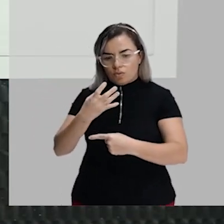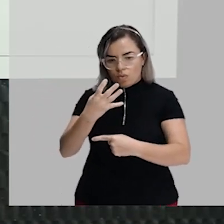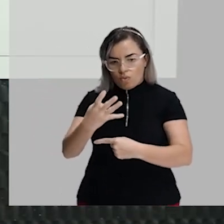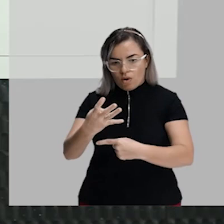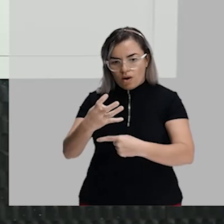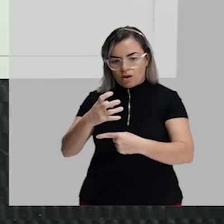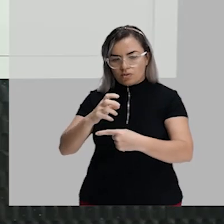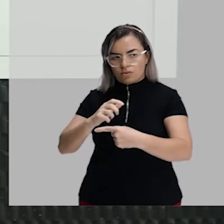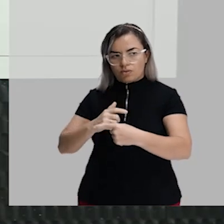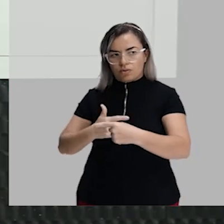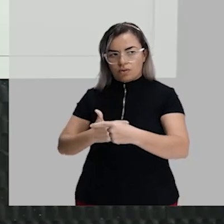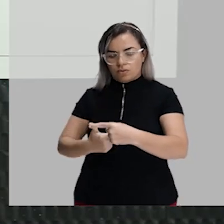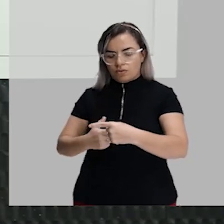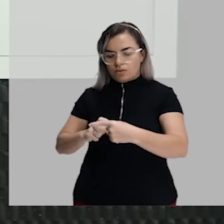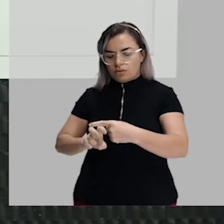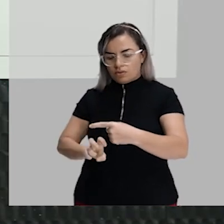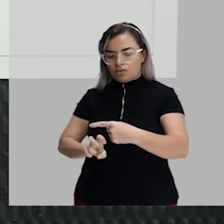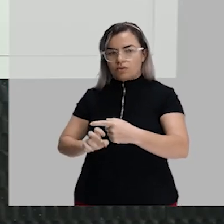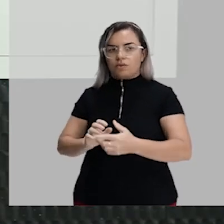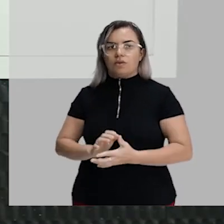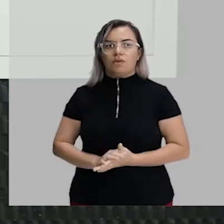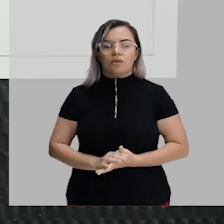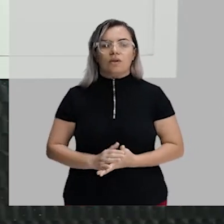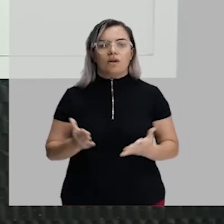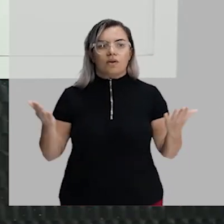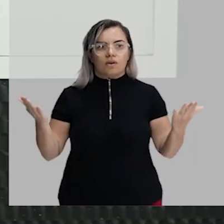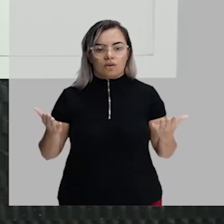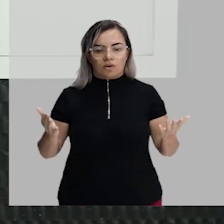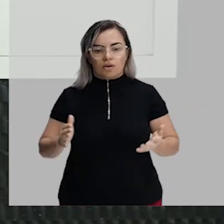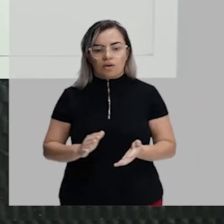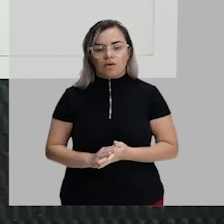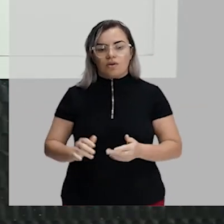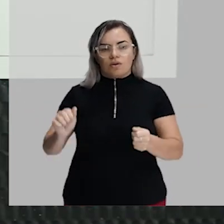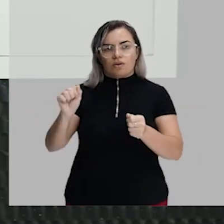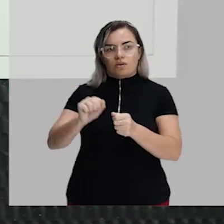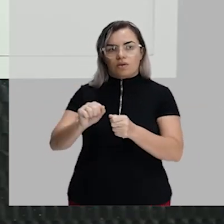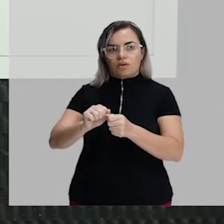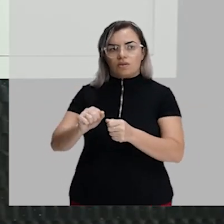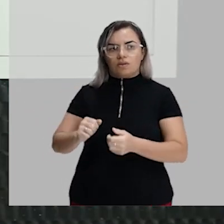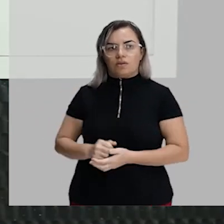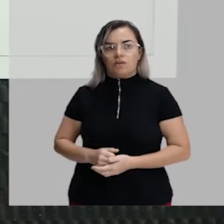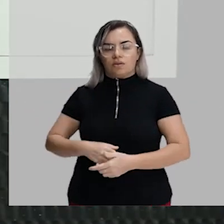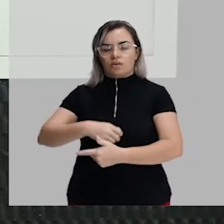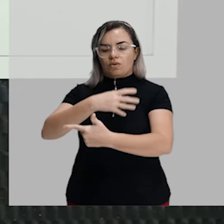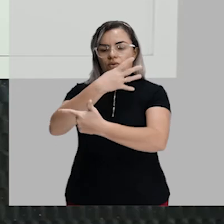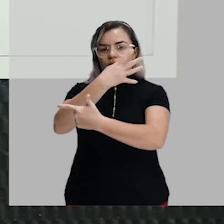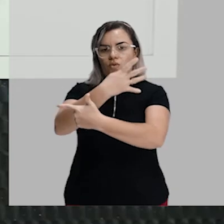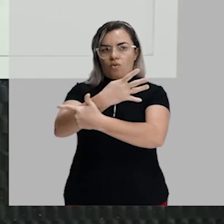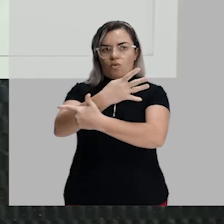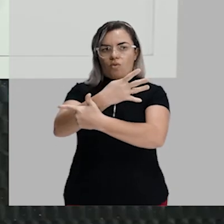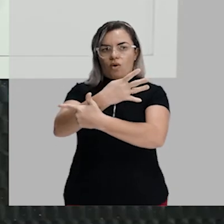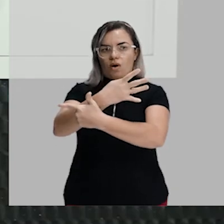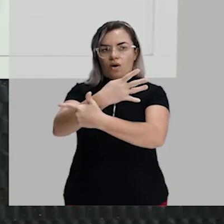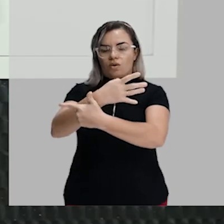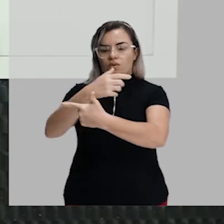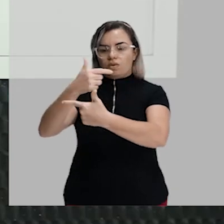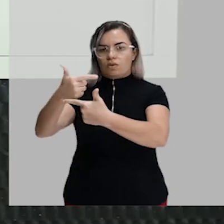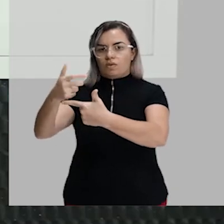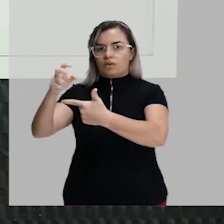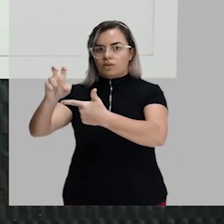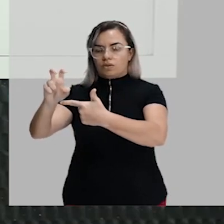Então, fazendo a divisão, 4 por 25, não é possível, né? Coloca um